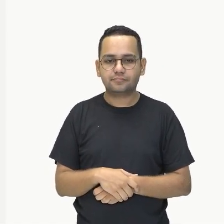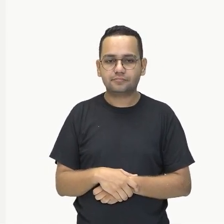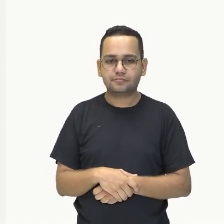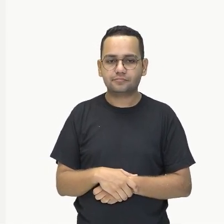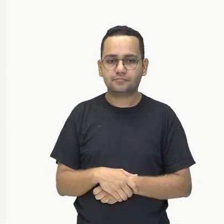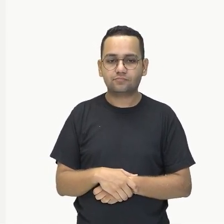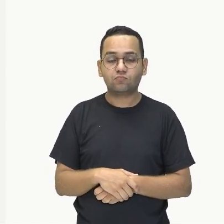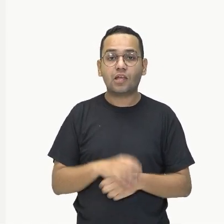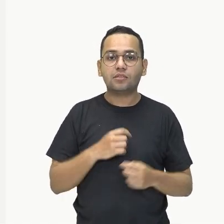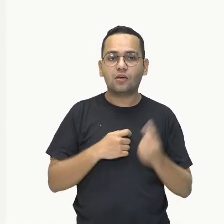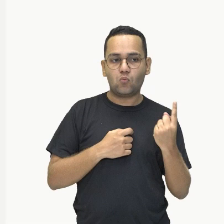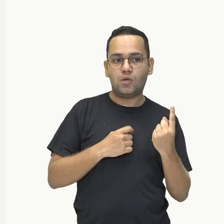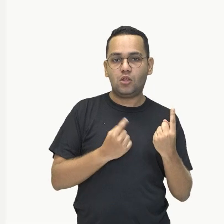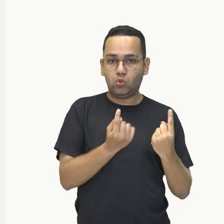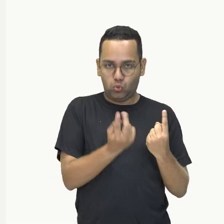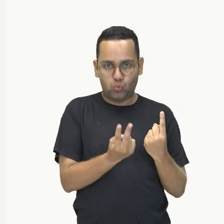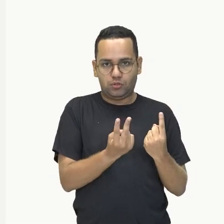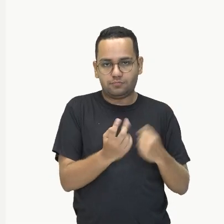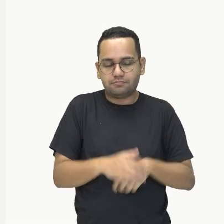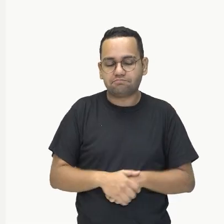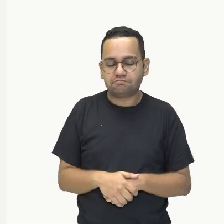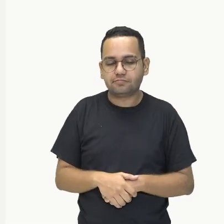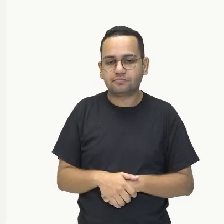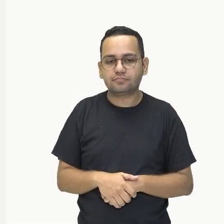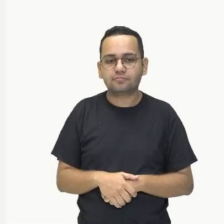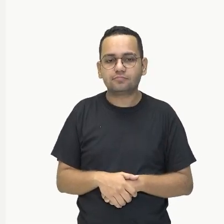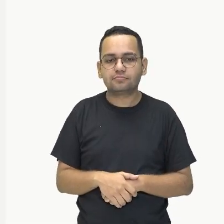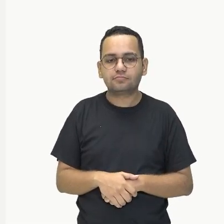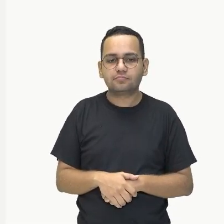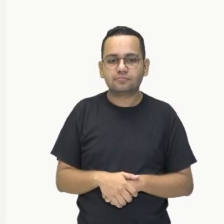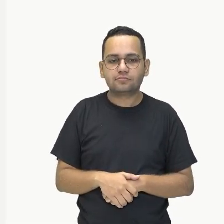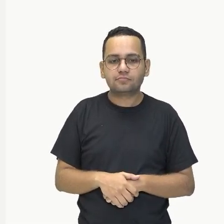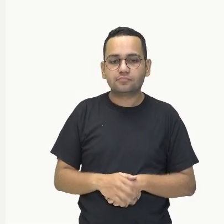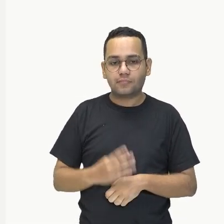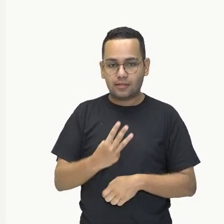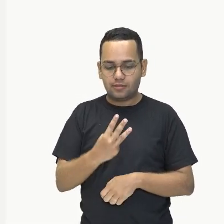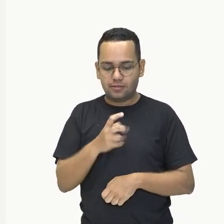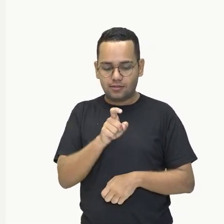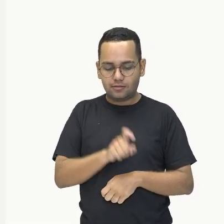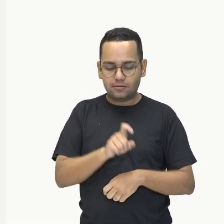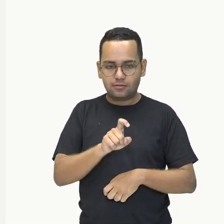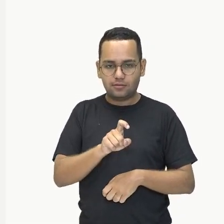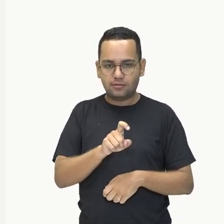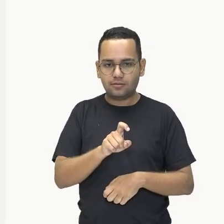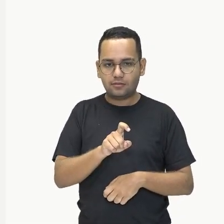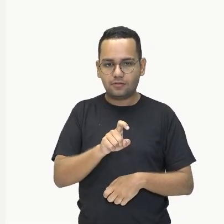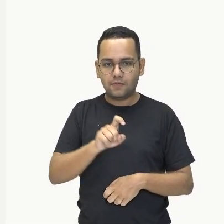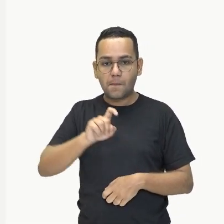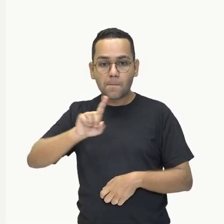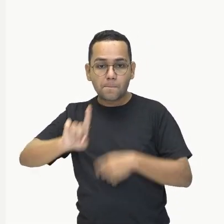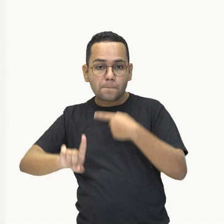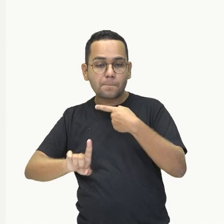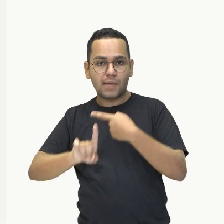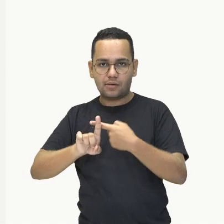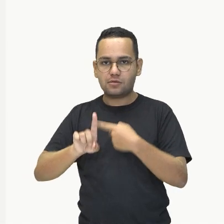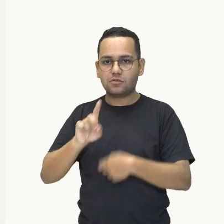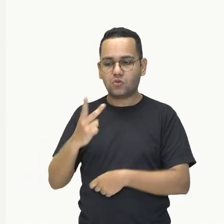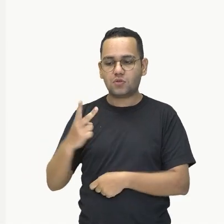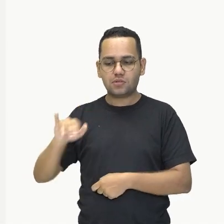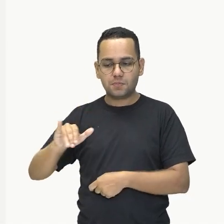termos. Então, aqui nesse exemplo, ó, eu tenho o termo 3x e eu tenho o termo